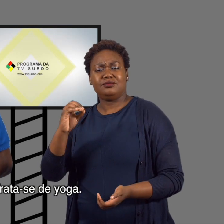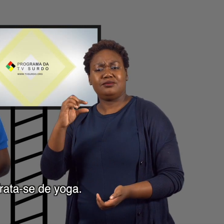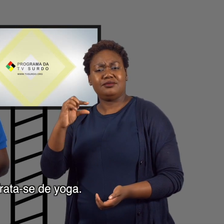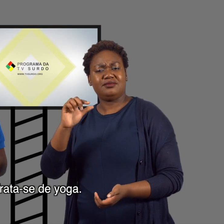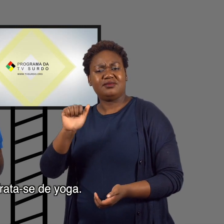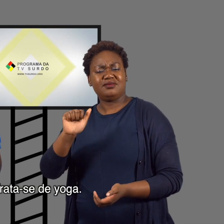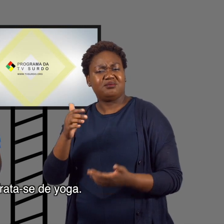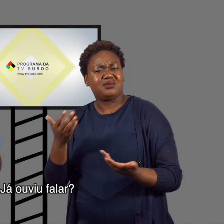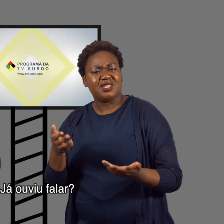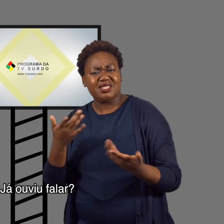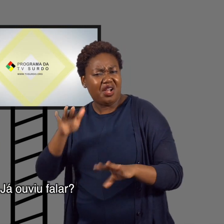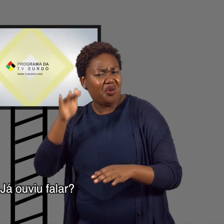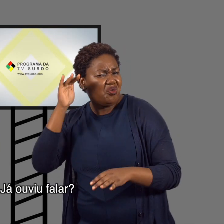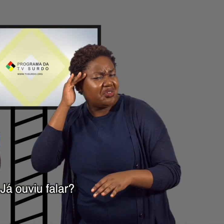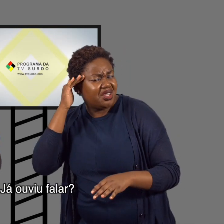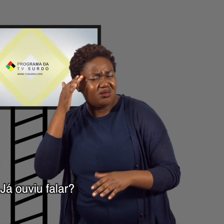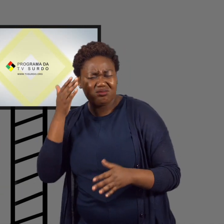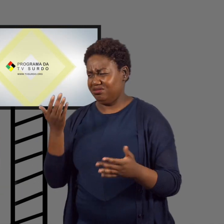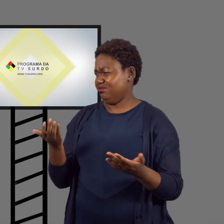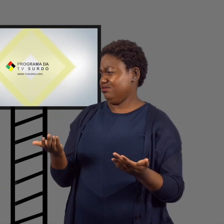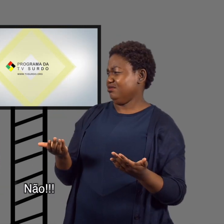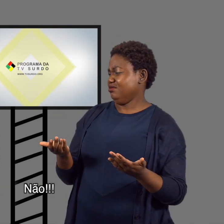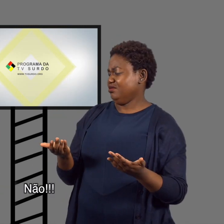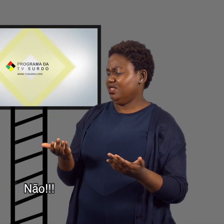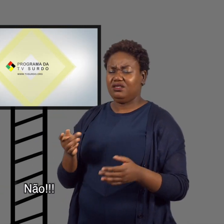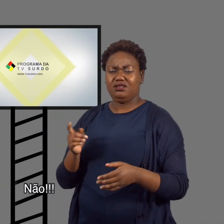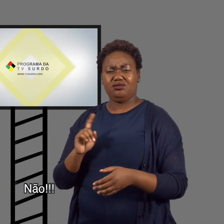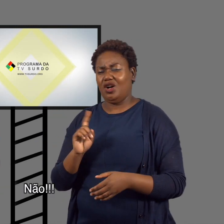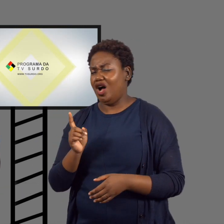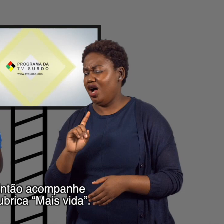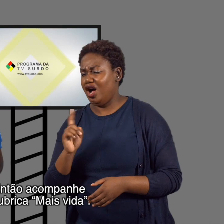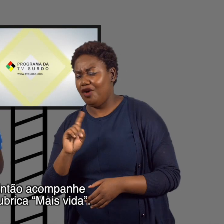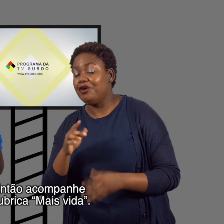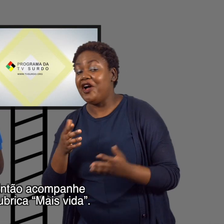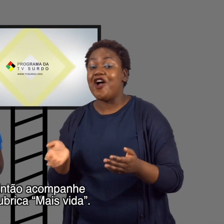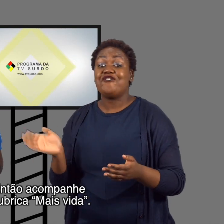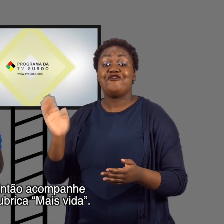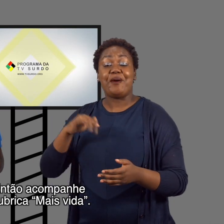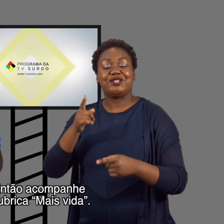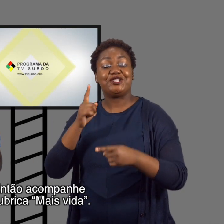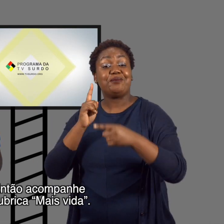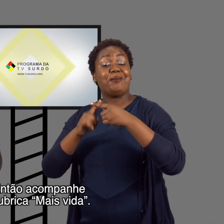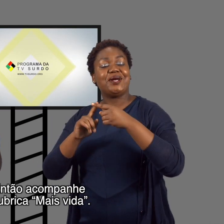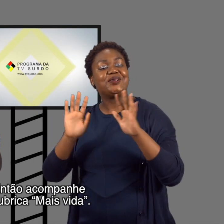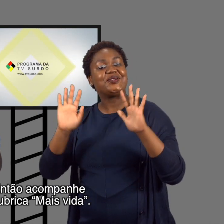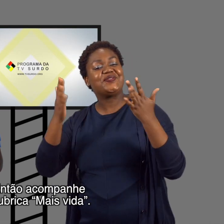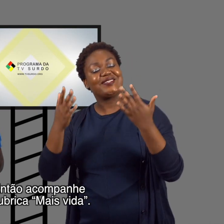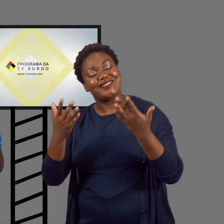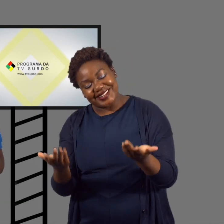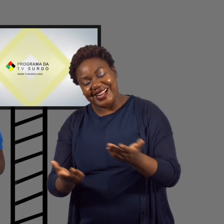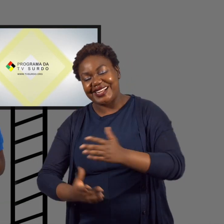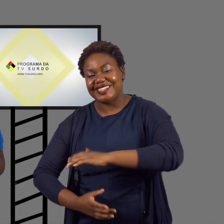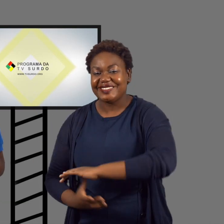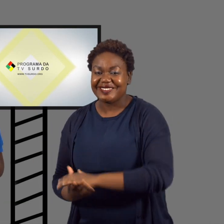Trata-se de yoga Já ouviu falar? Não? Então acompanhe a rubrica Mais Vida